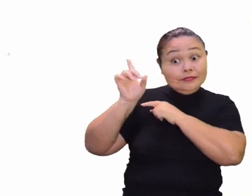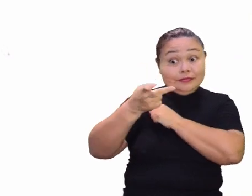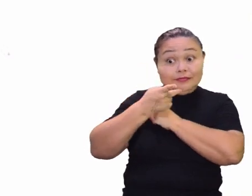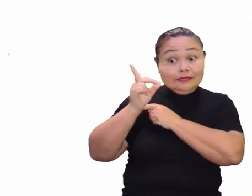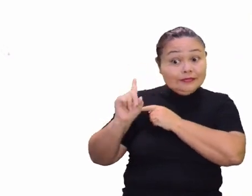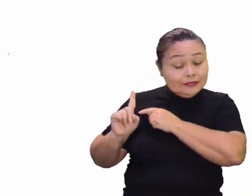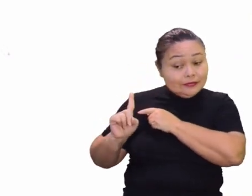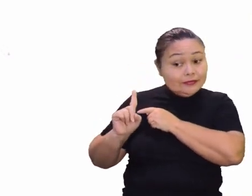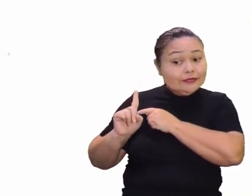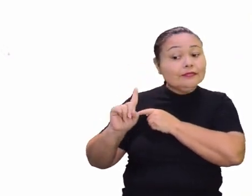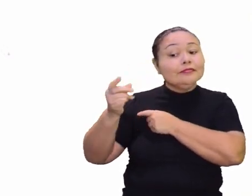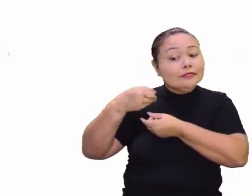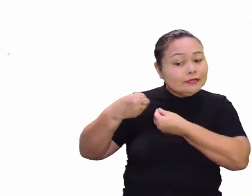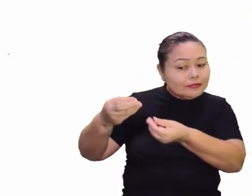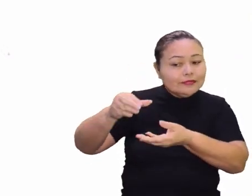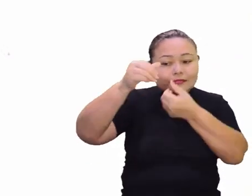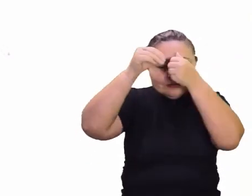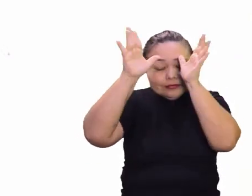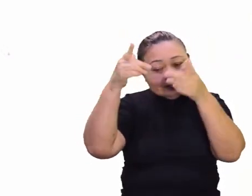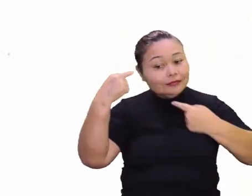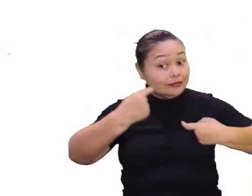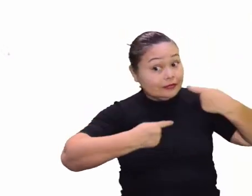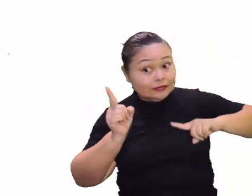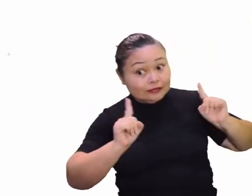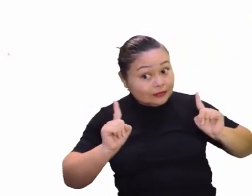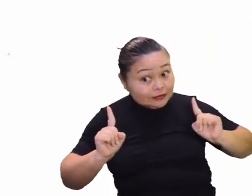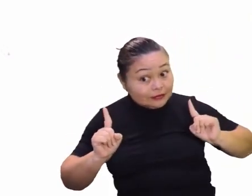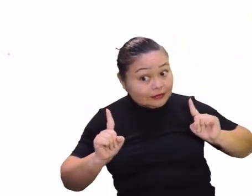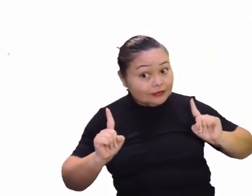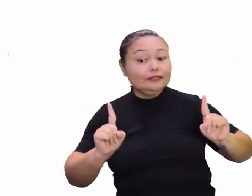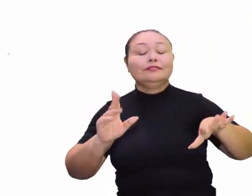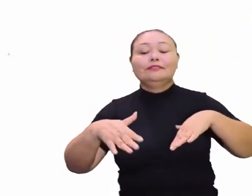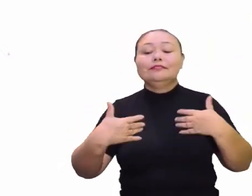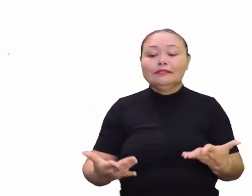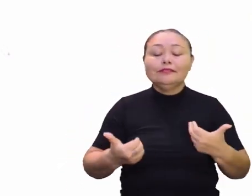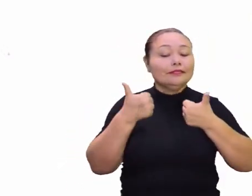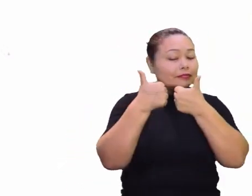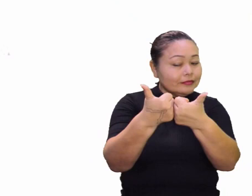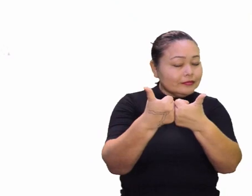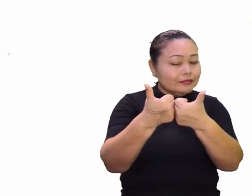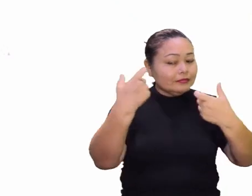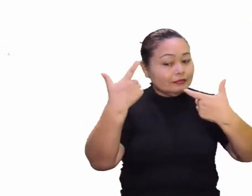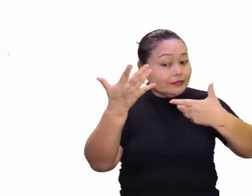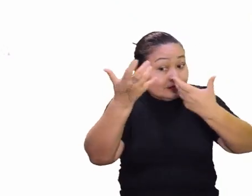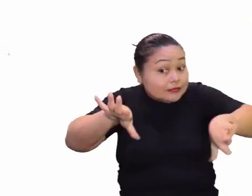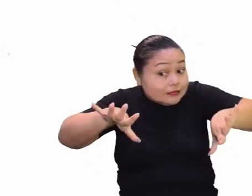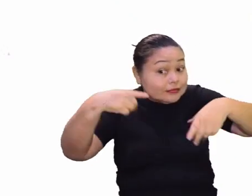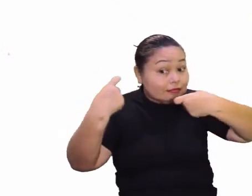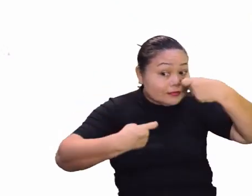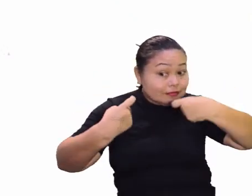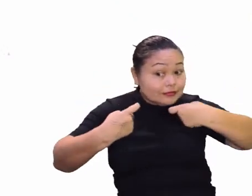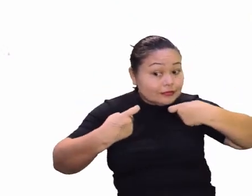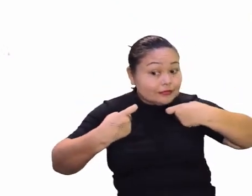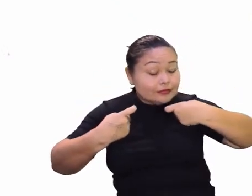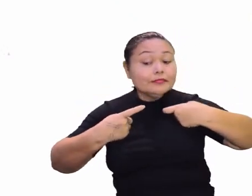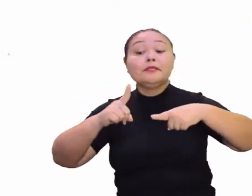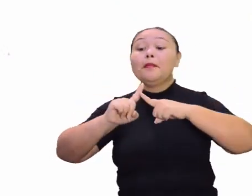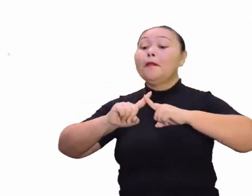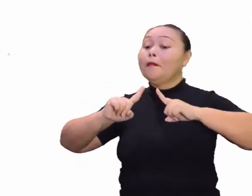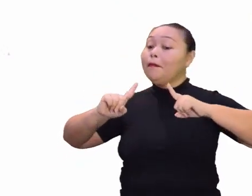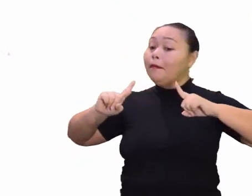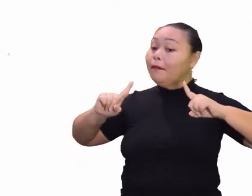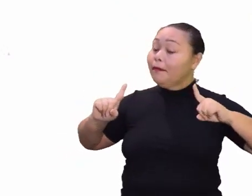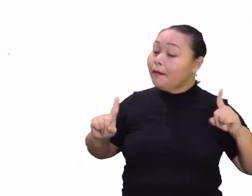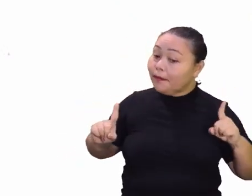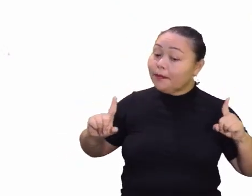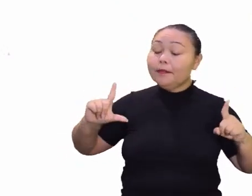ó, eu vou te dar o Acre, porque eu não quero entrar em guerra com vocês. Beleza? Eu não quero guerra. Mas